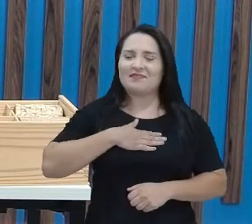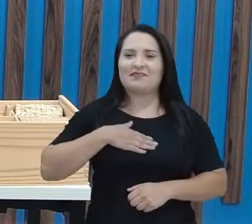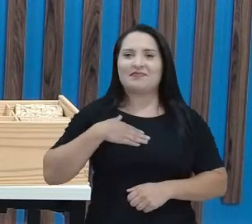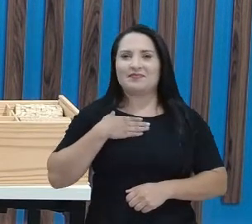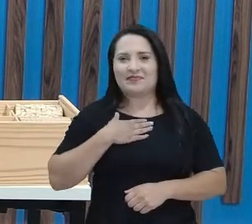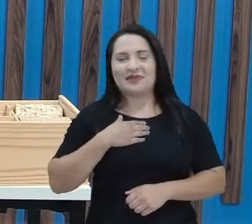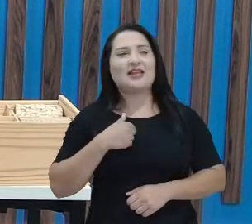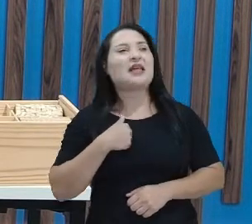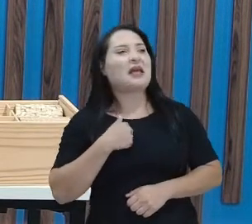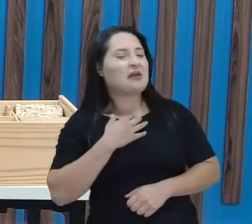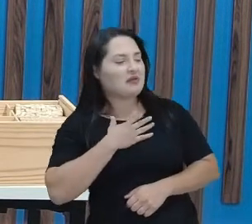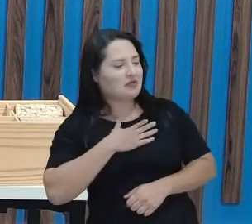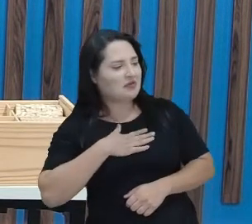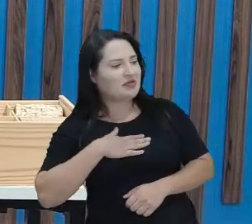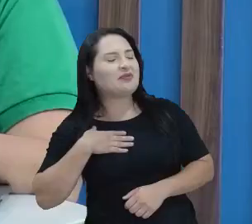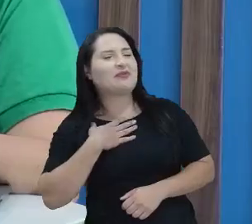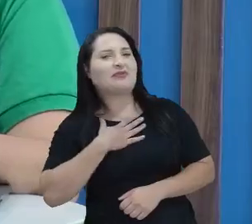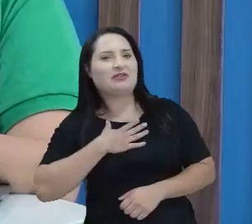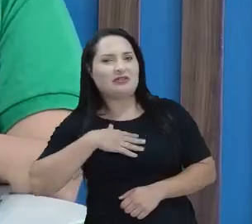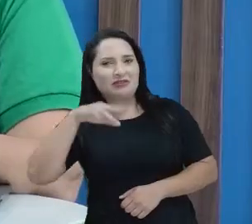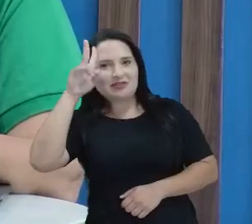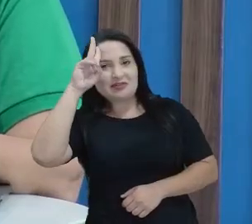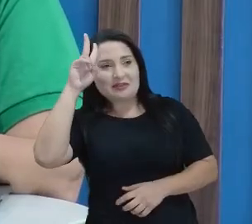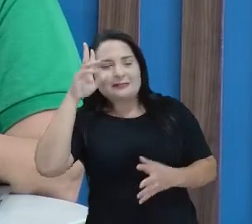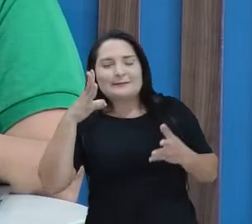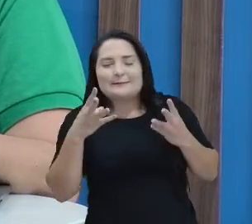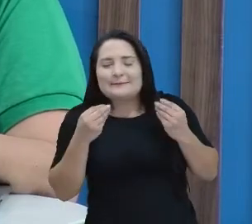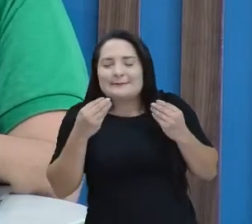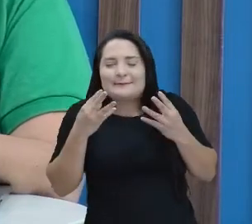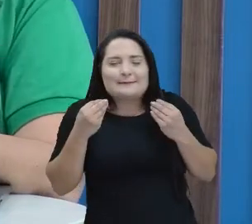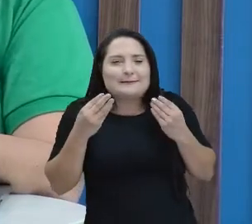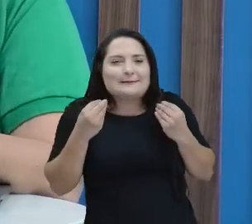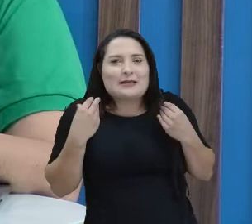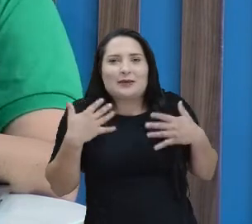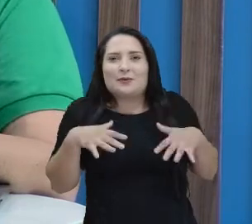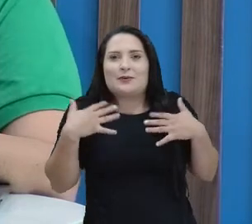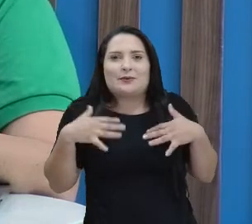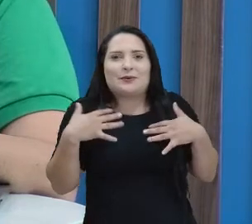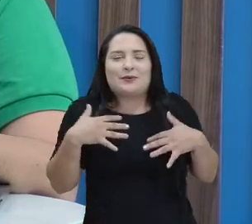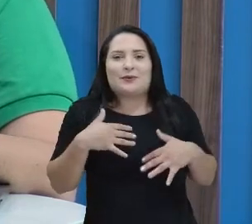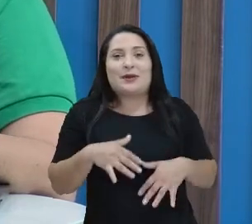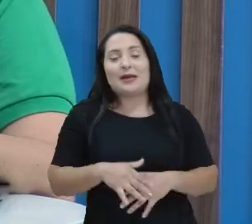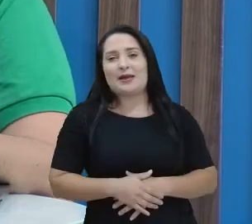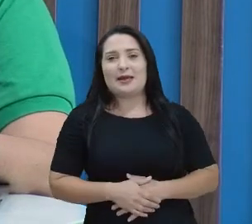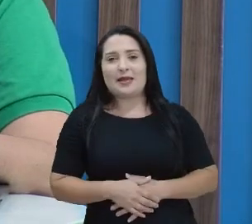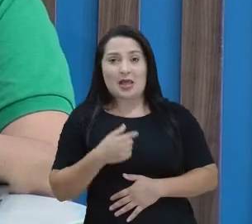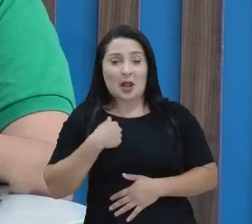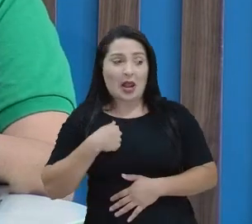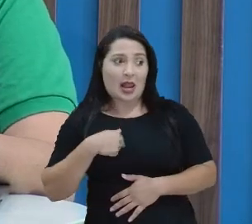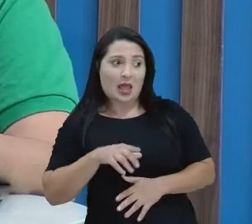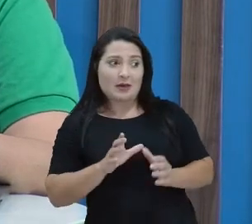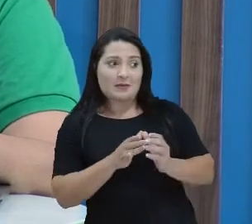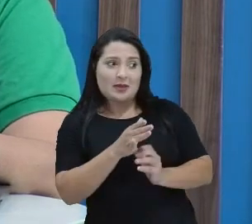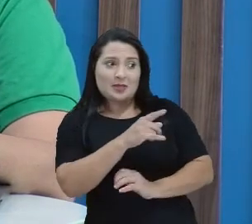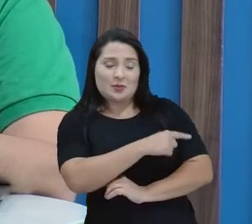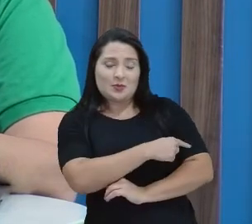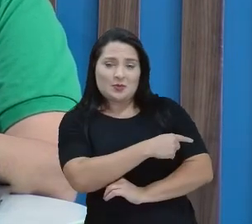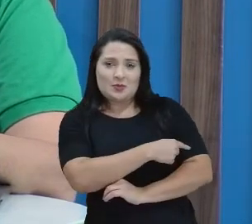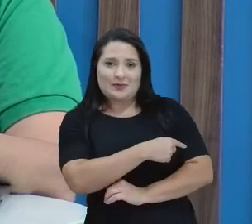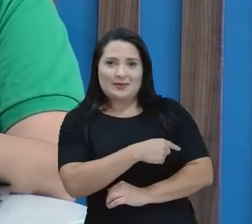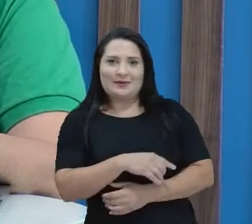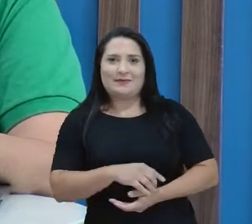muito, né? Gosto muito, muito mesmo. Já fiquei curiosa, porque quem sabe que eu não possa levar para lá, para minha turminha. É,